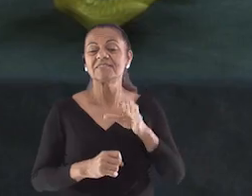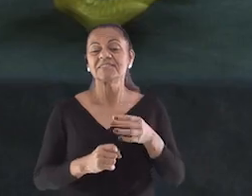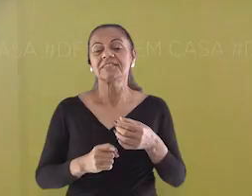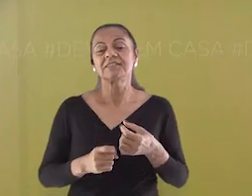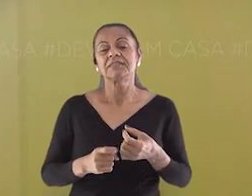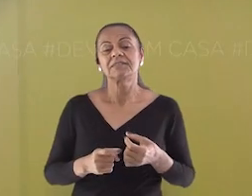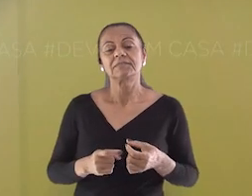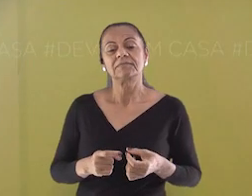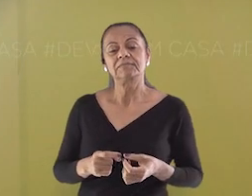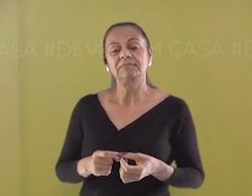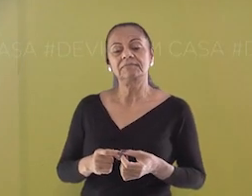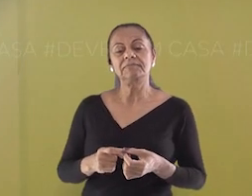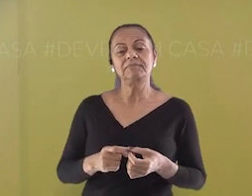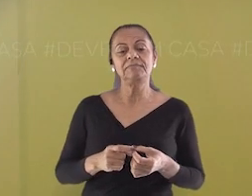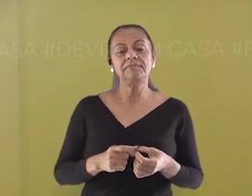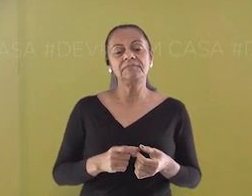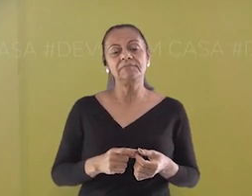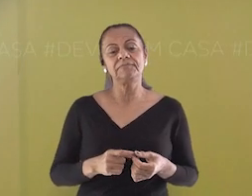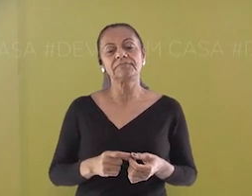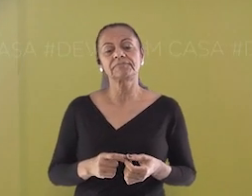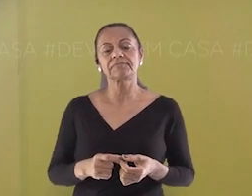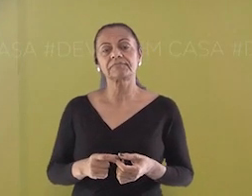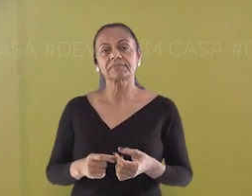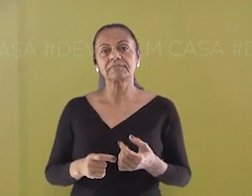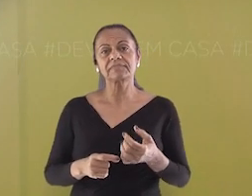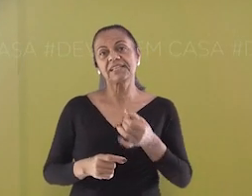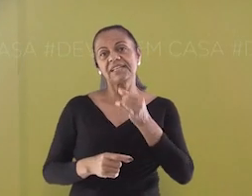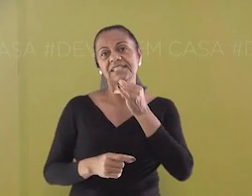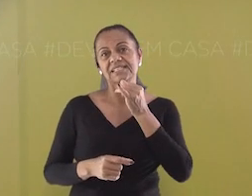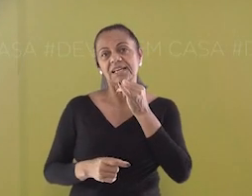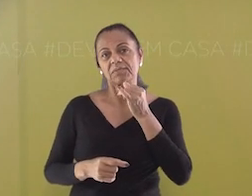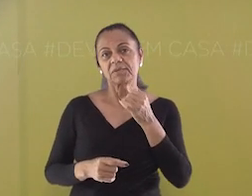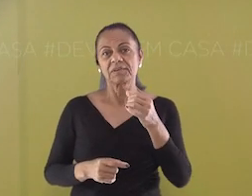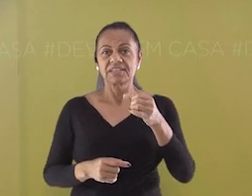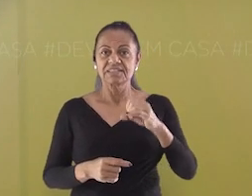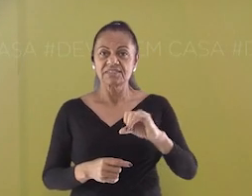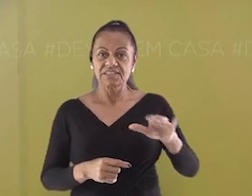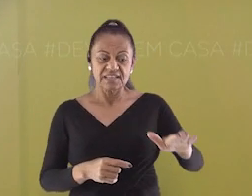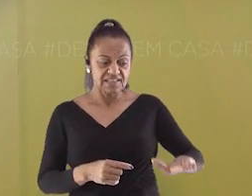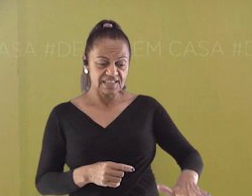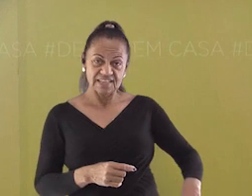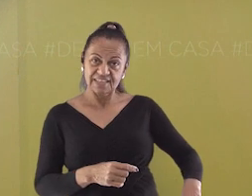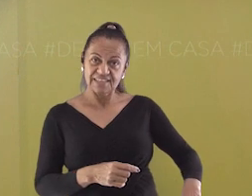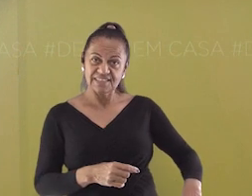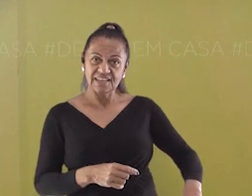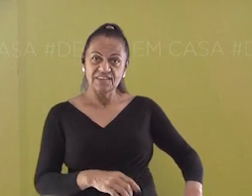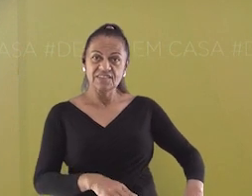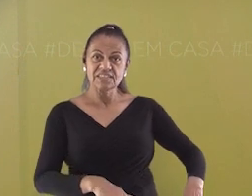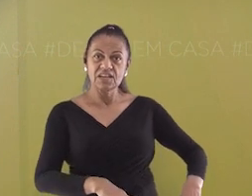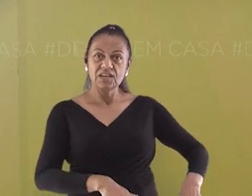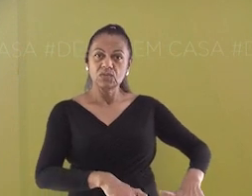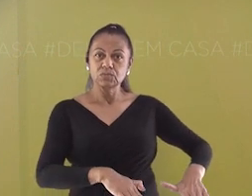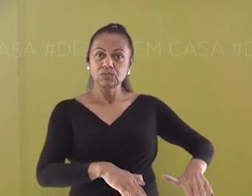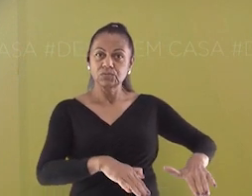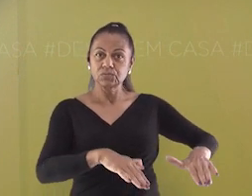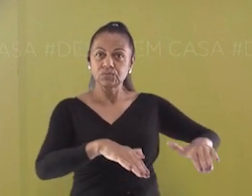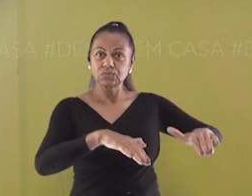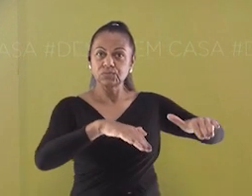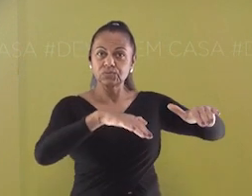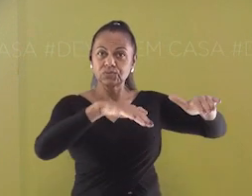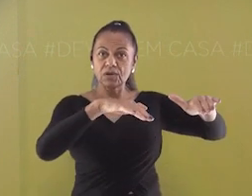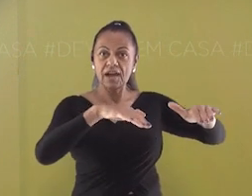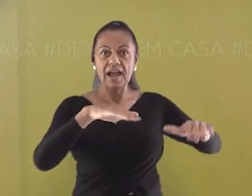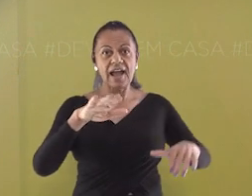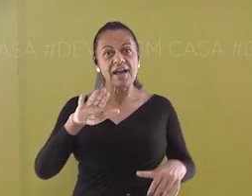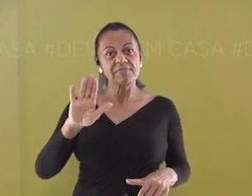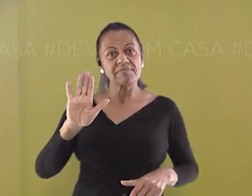da pegada é bem legal, porque nela, se você ainda for criança, sua mão vai crescer.